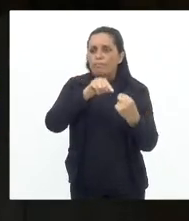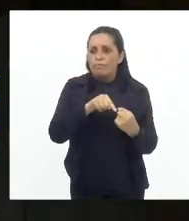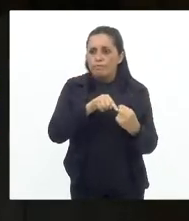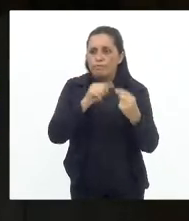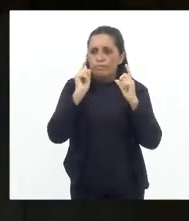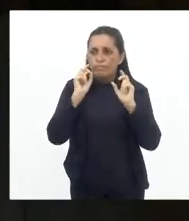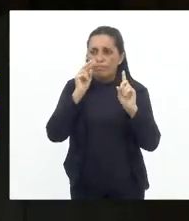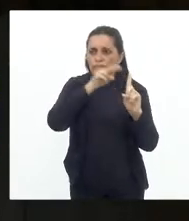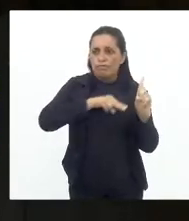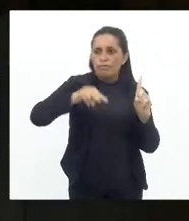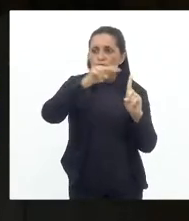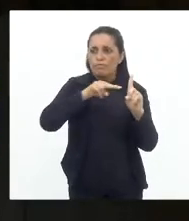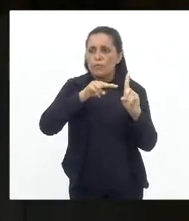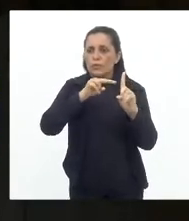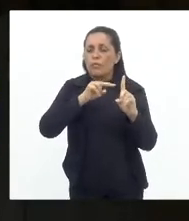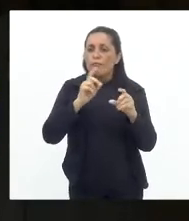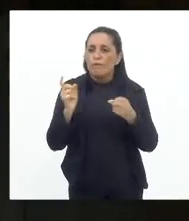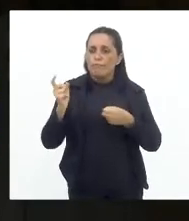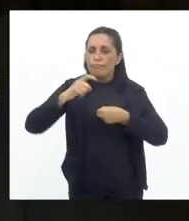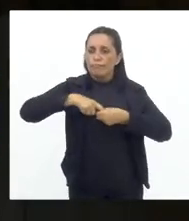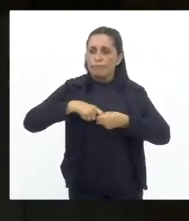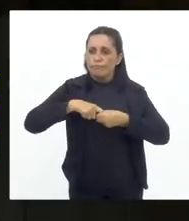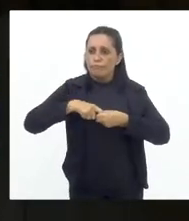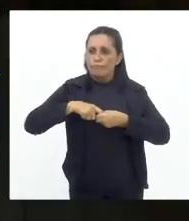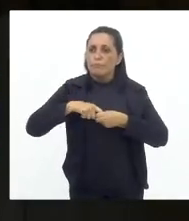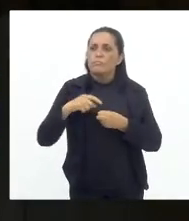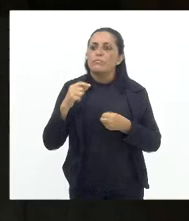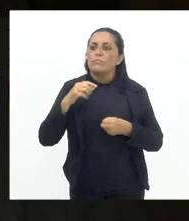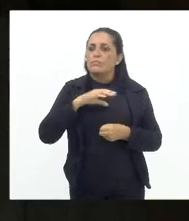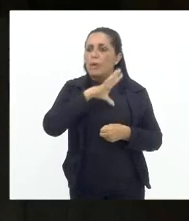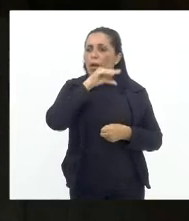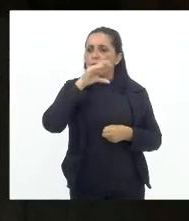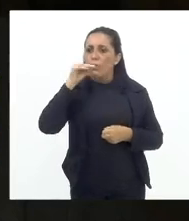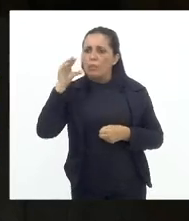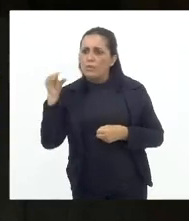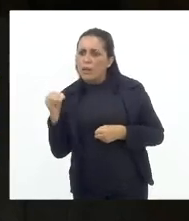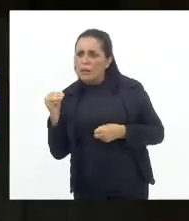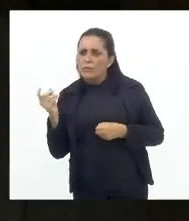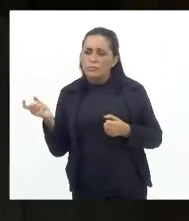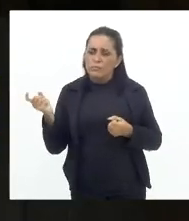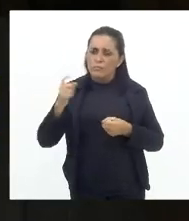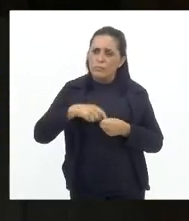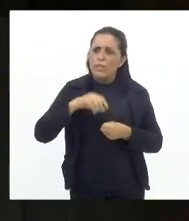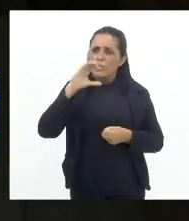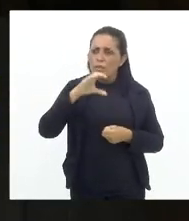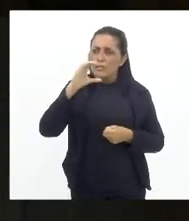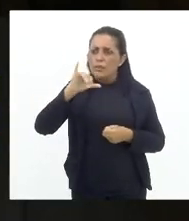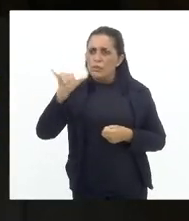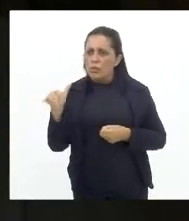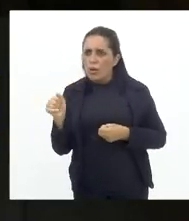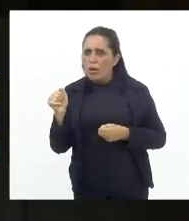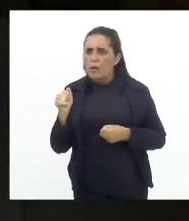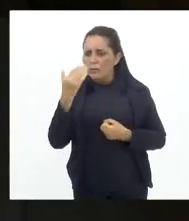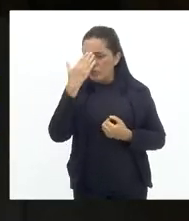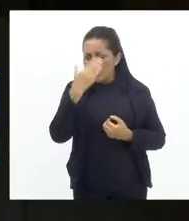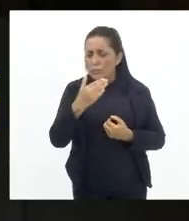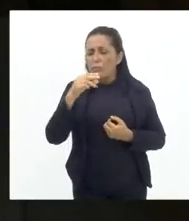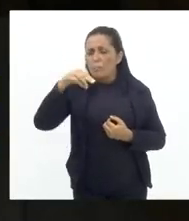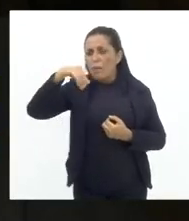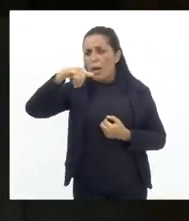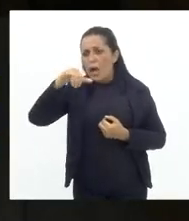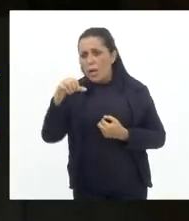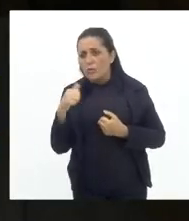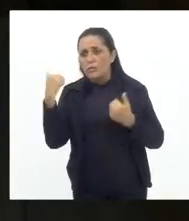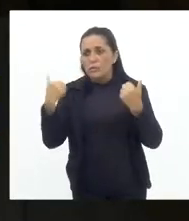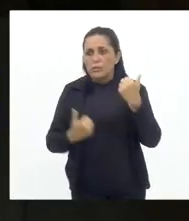da responsabilidade de socialização desses adolescentes e de fato o projeto até na ccj Agradeço ao Deputado Márcio Pacheco